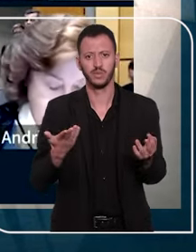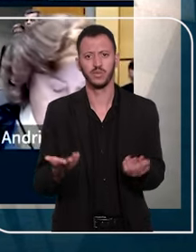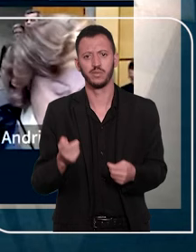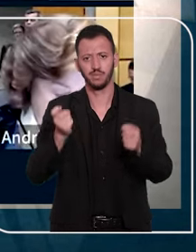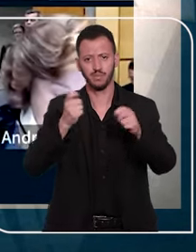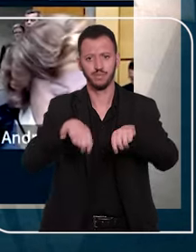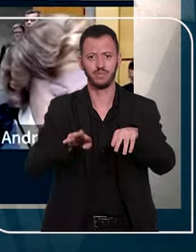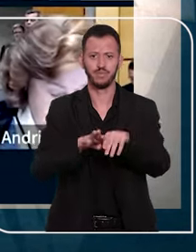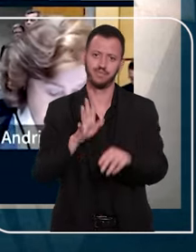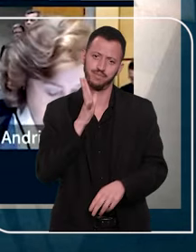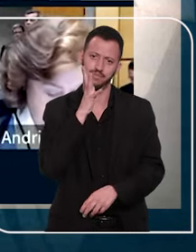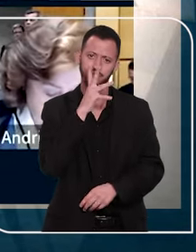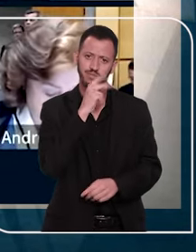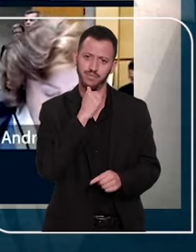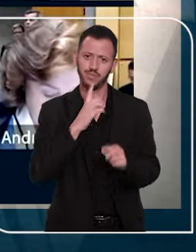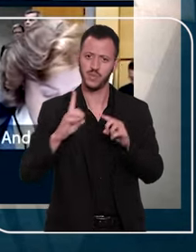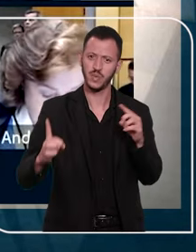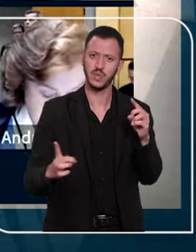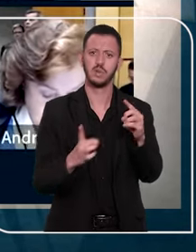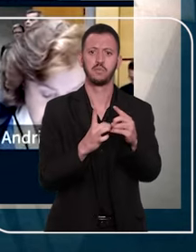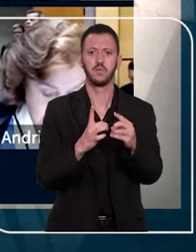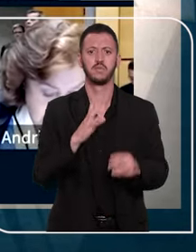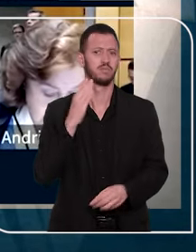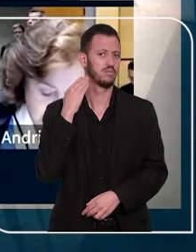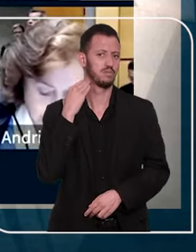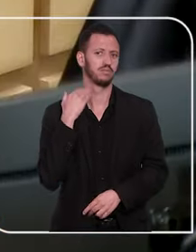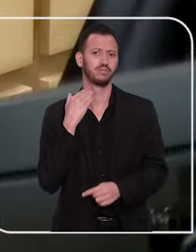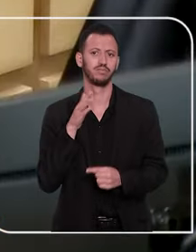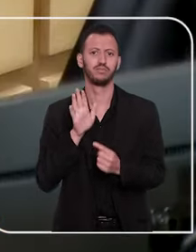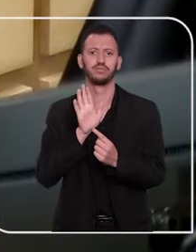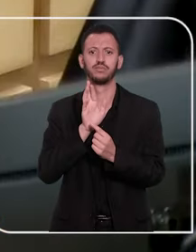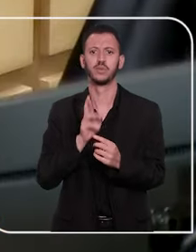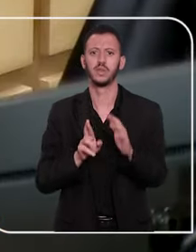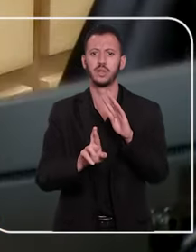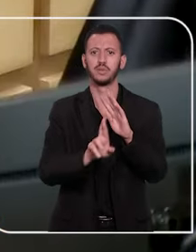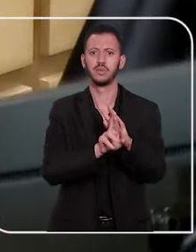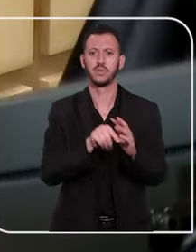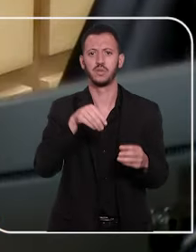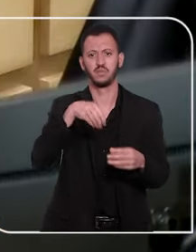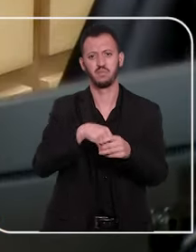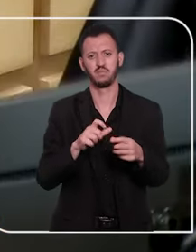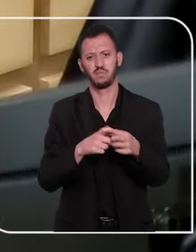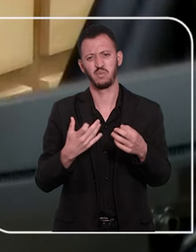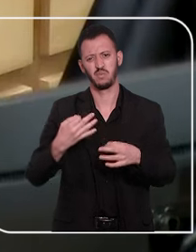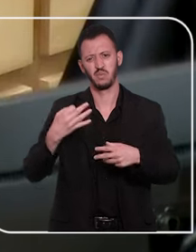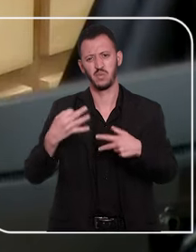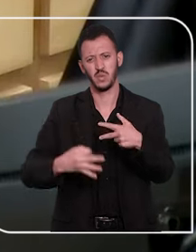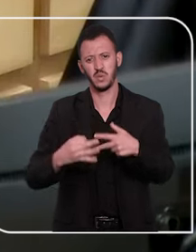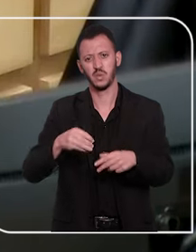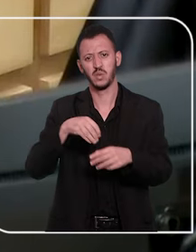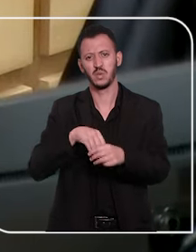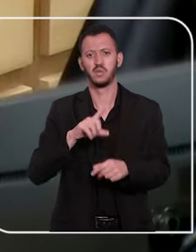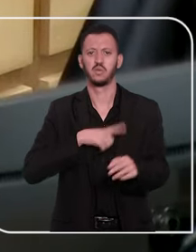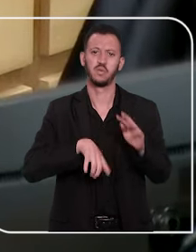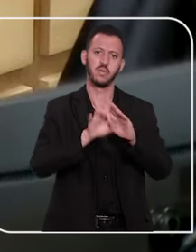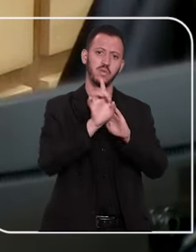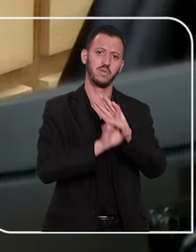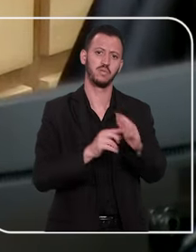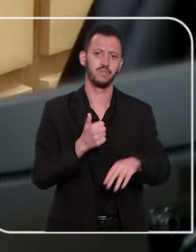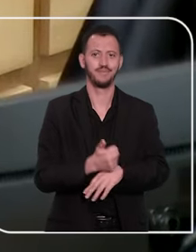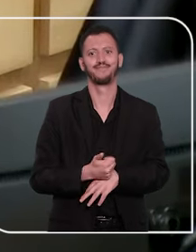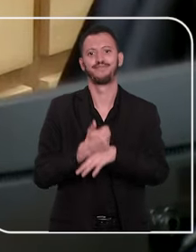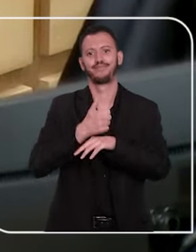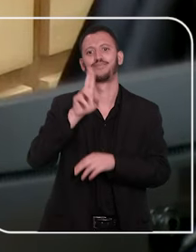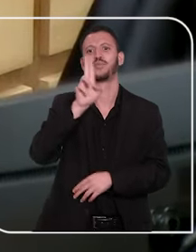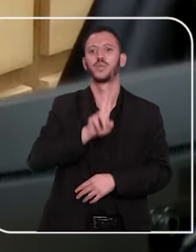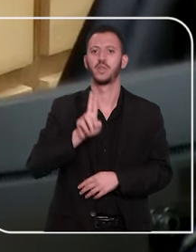diversas hipóteses em que é possível a demora no atendimento bancário representaria uma onda de ações judiciais Com base no suposto